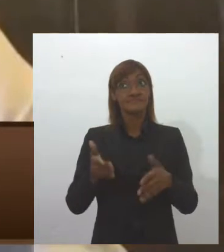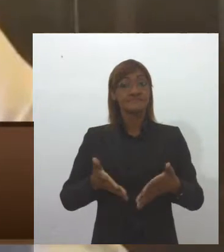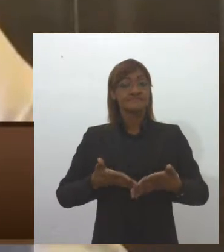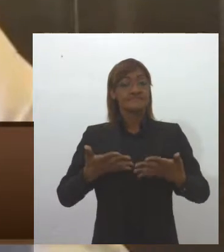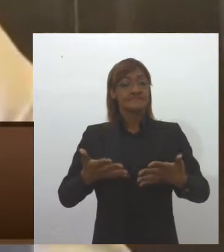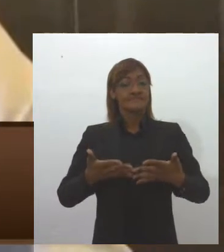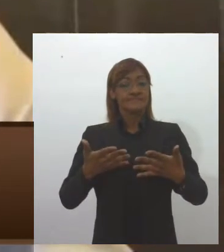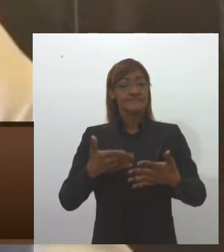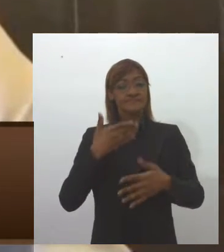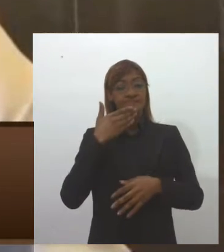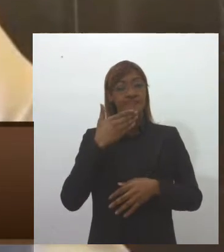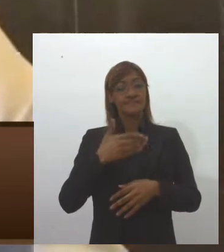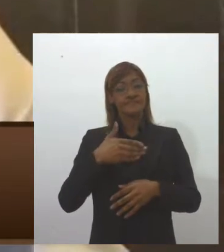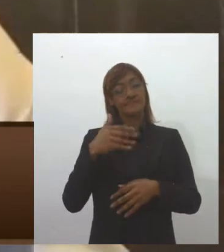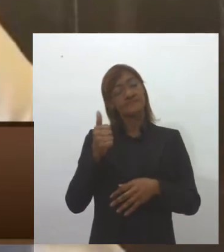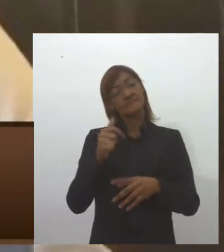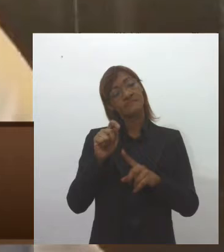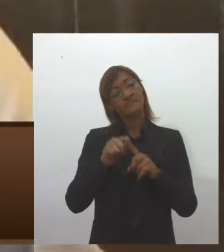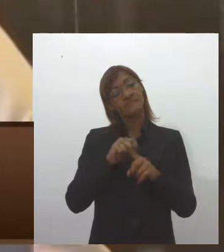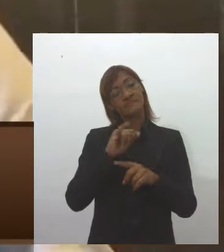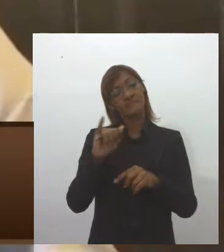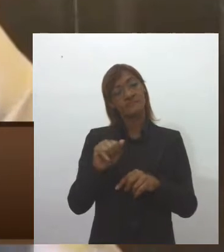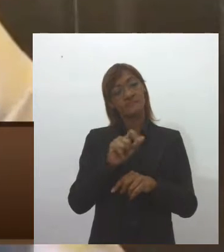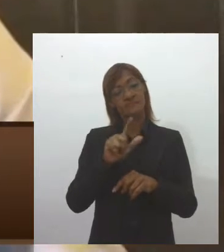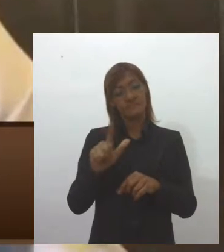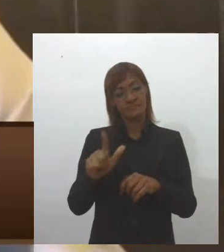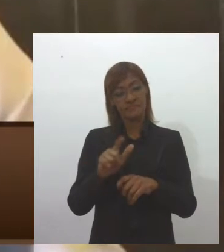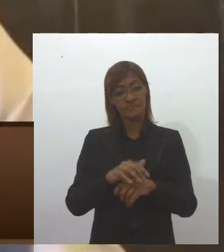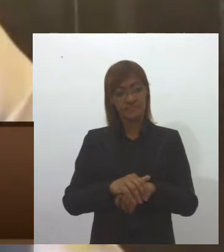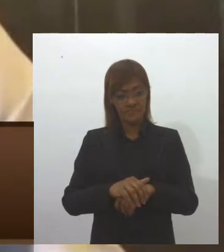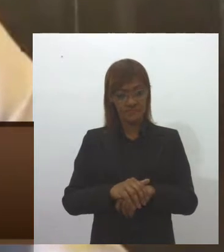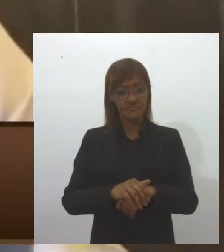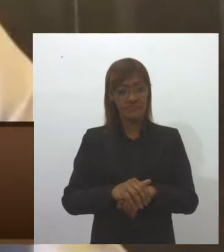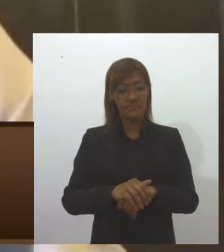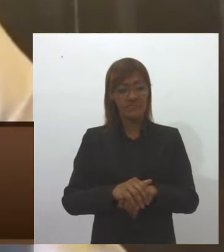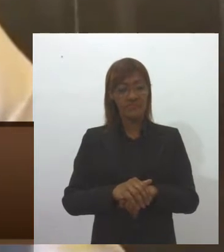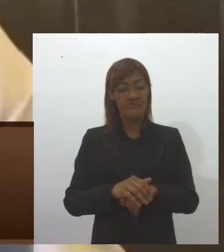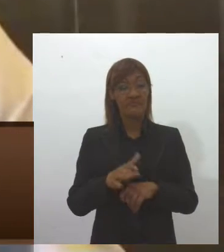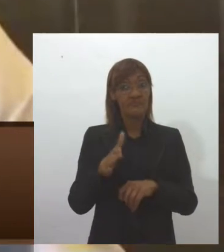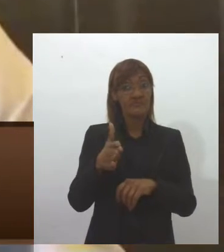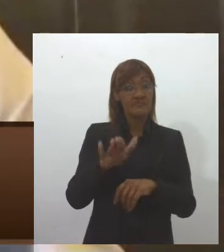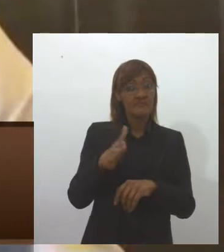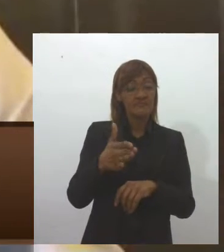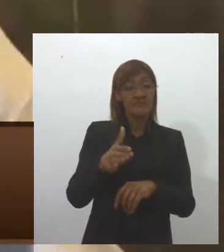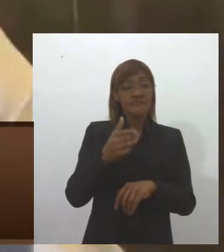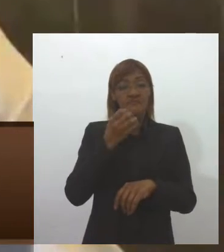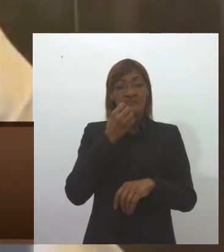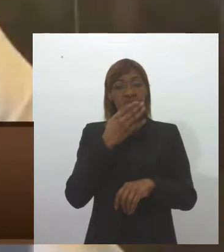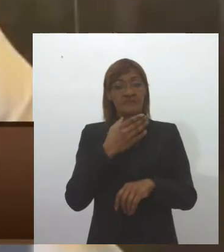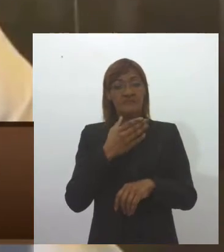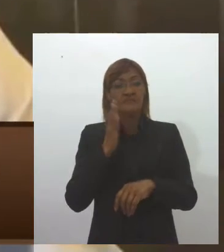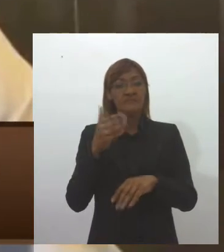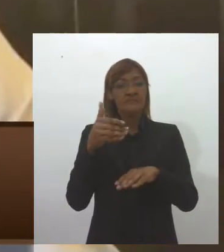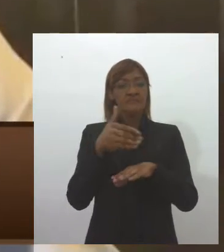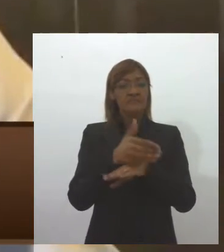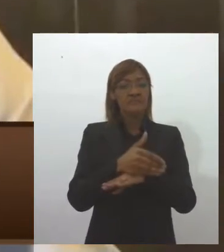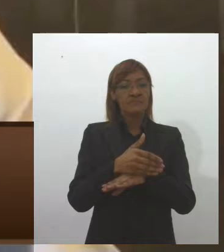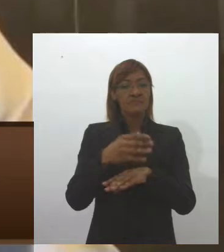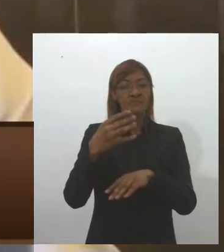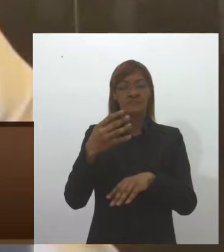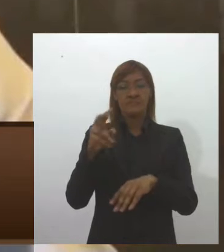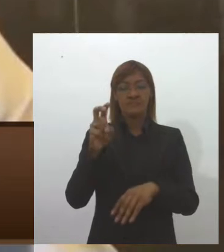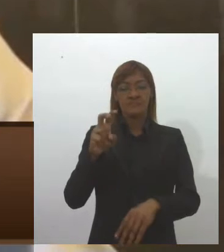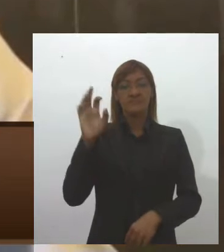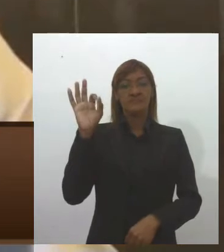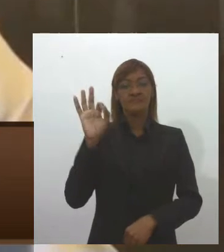tivemos um mês de julho, até para o novo normal, mais razoável. Tivemos uma média de ocupação aí em torno de